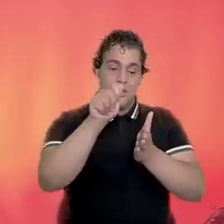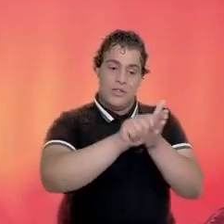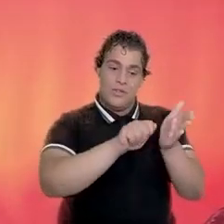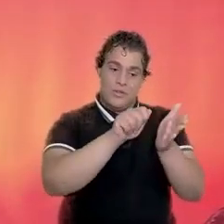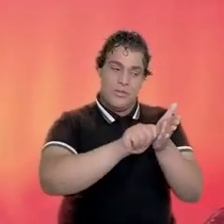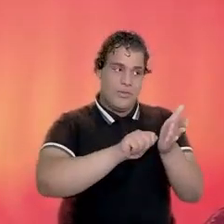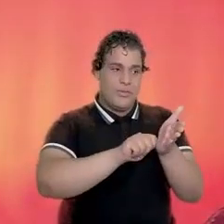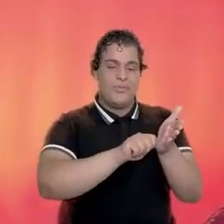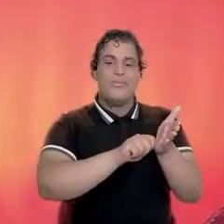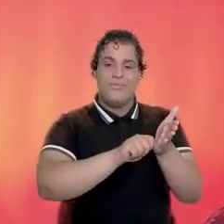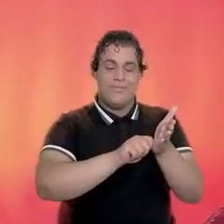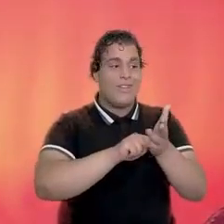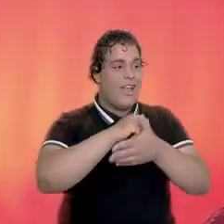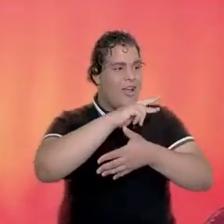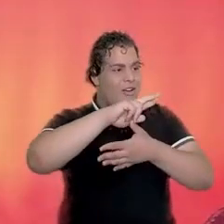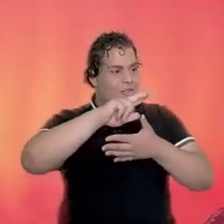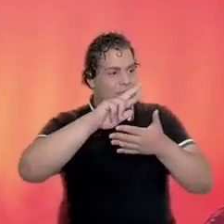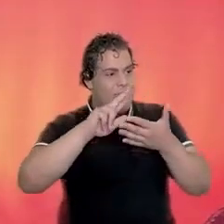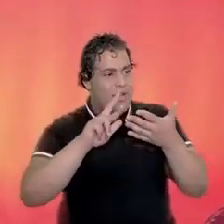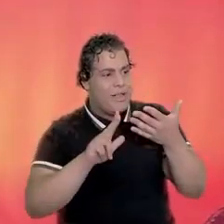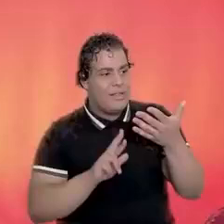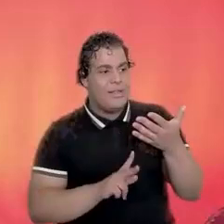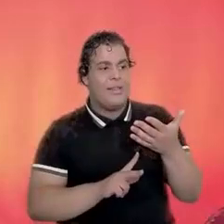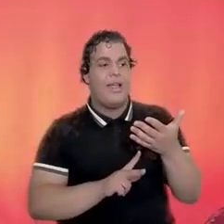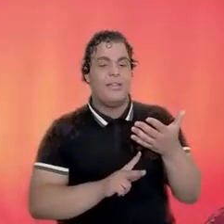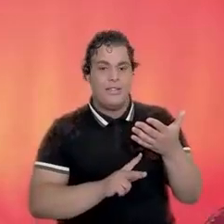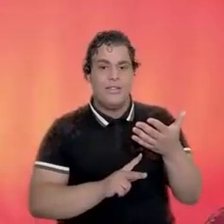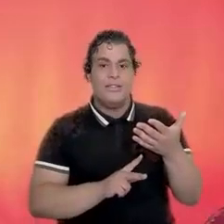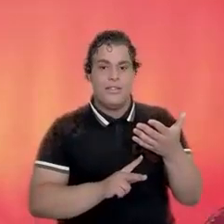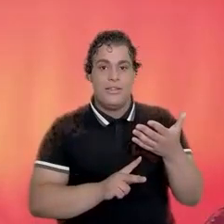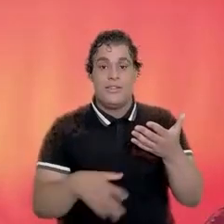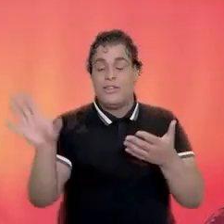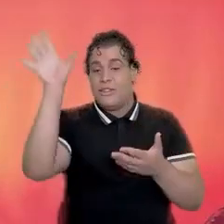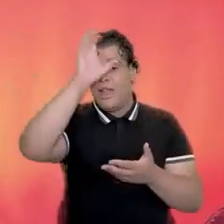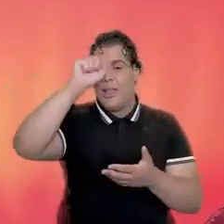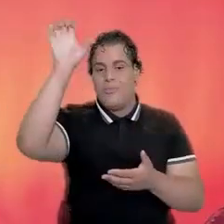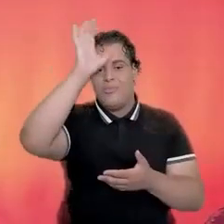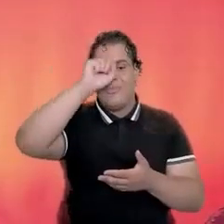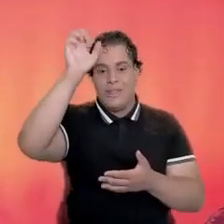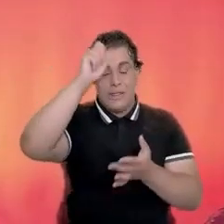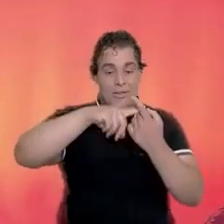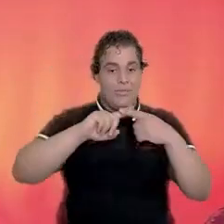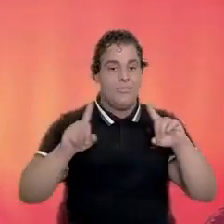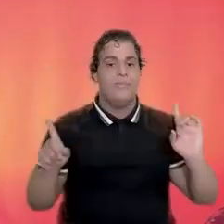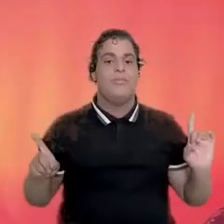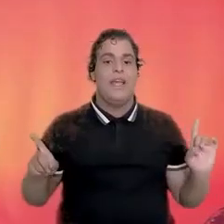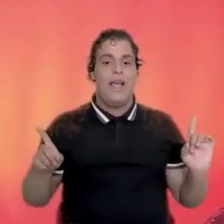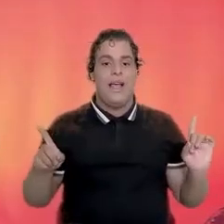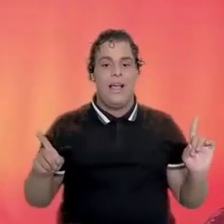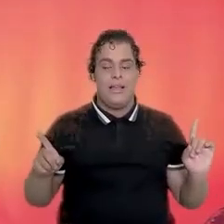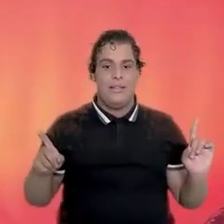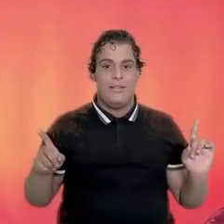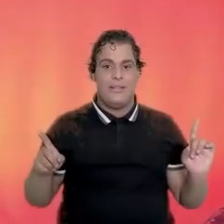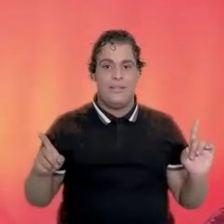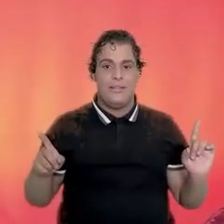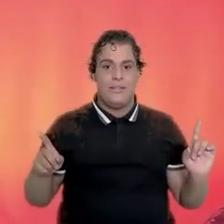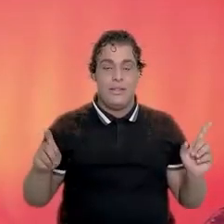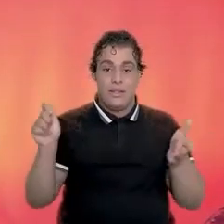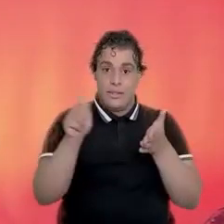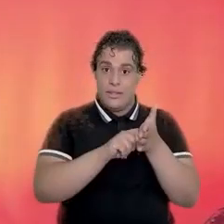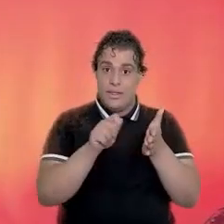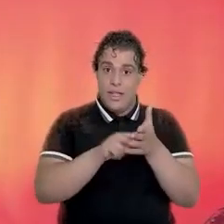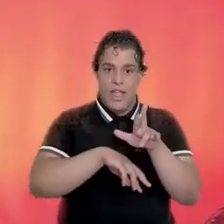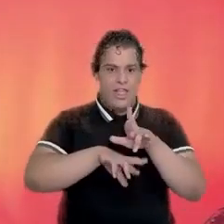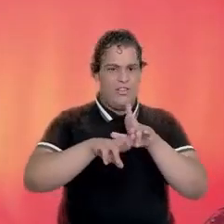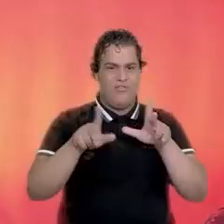escritor, entre uma diversidade grande de aprendizado, mas essa questão dessa escrita